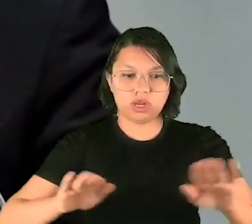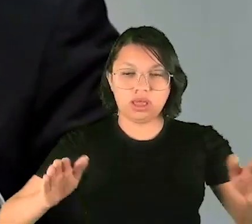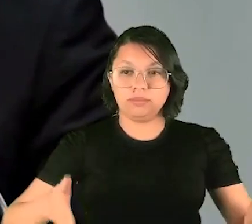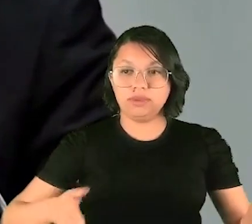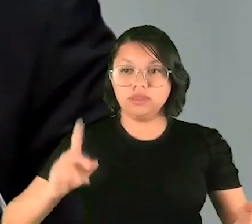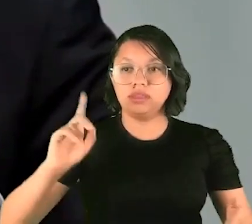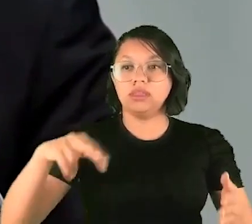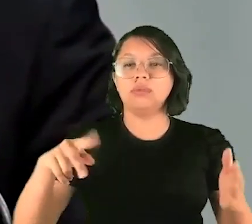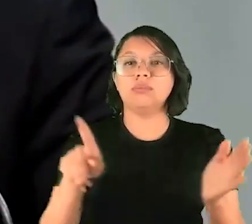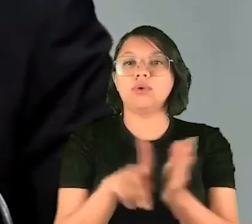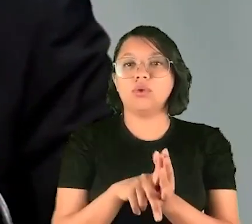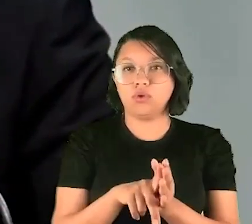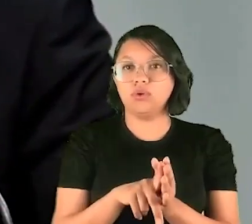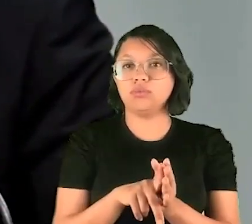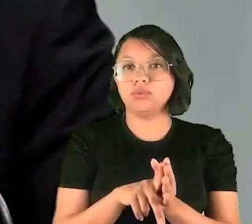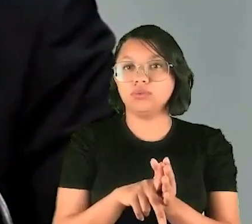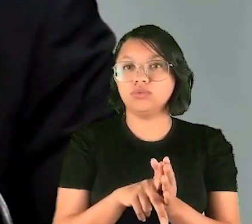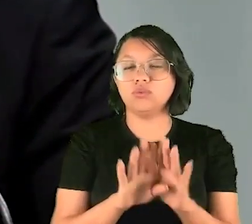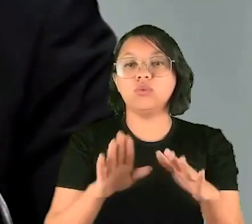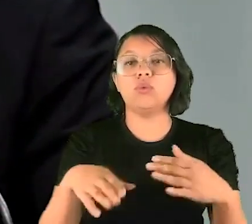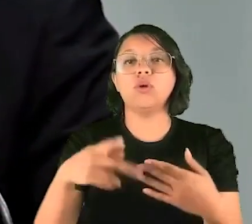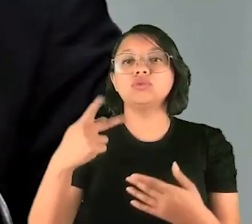do caixão do seu bisavô,